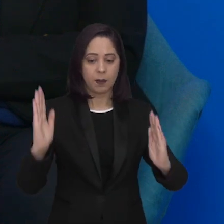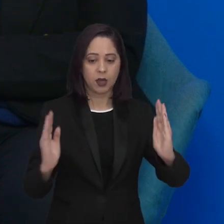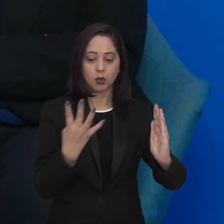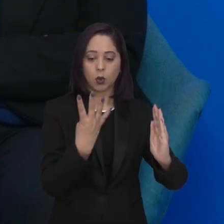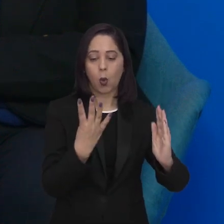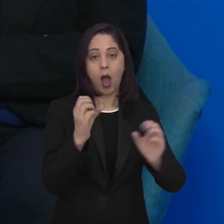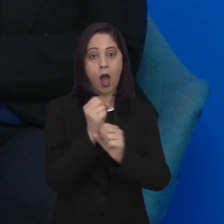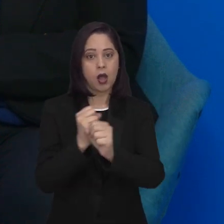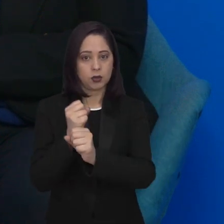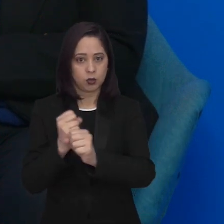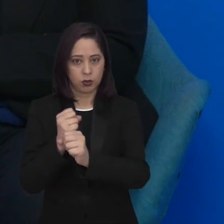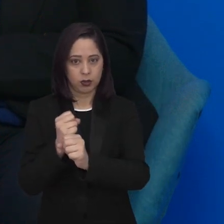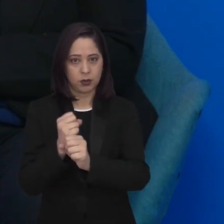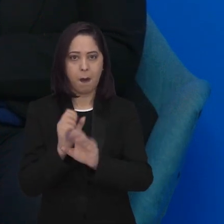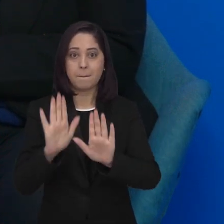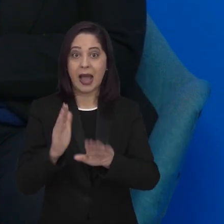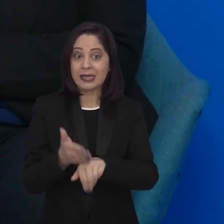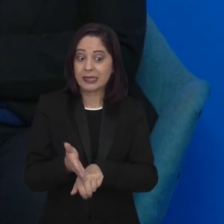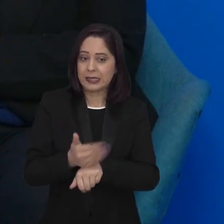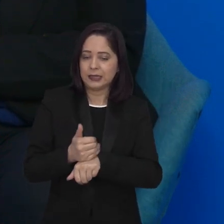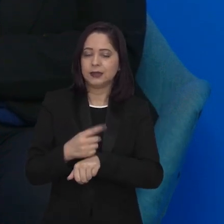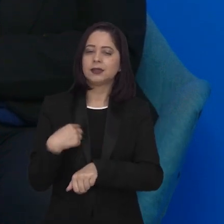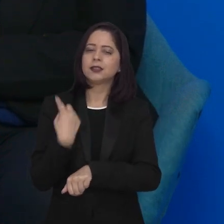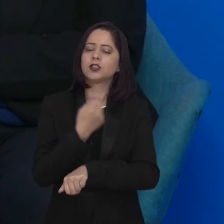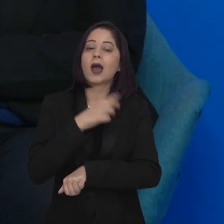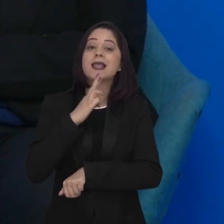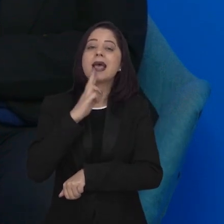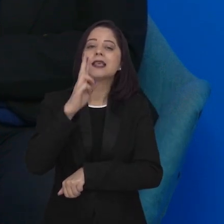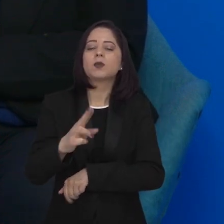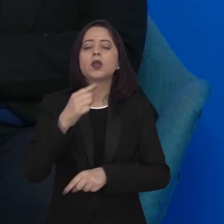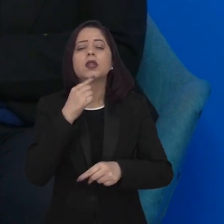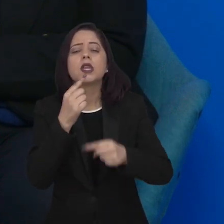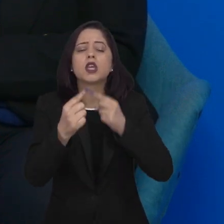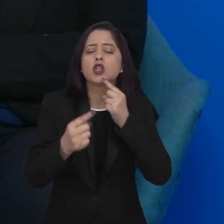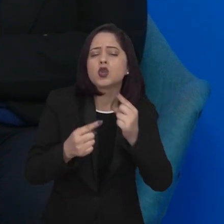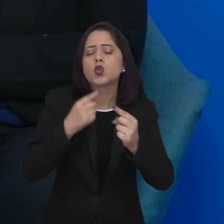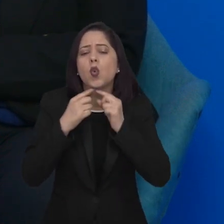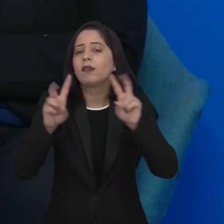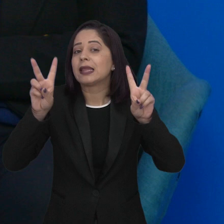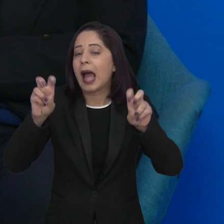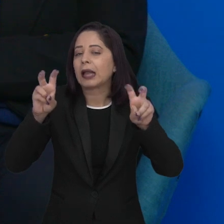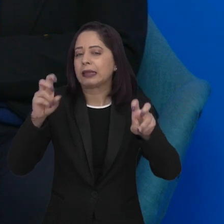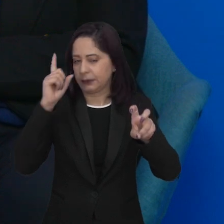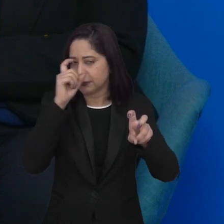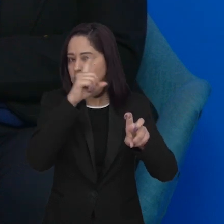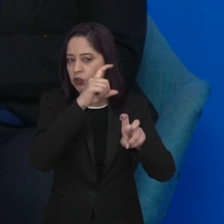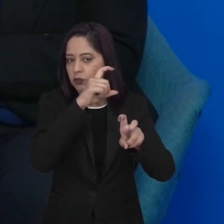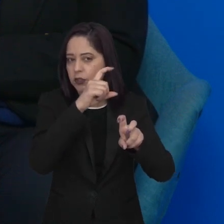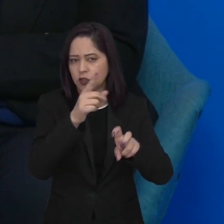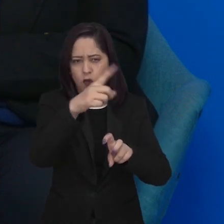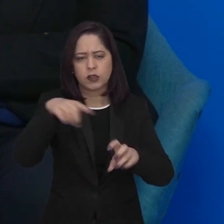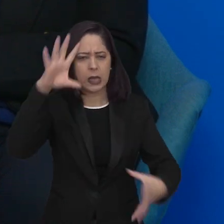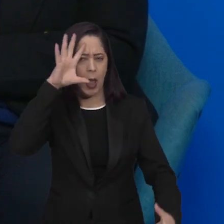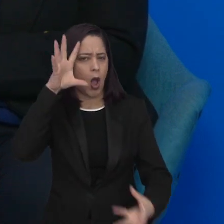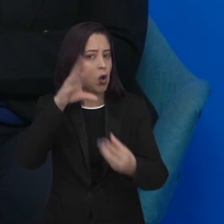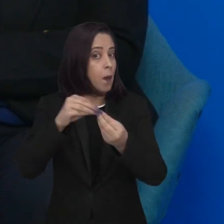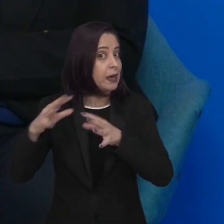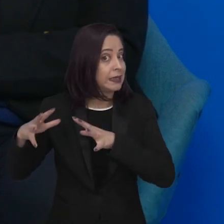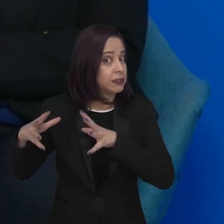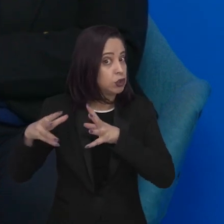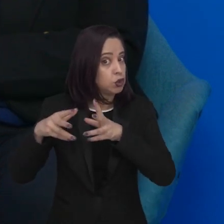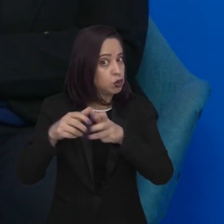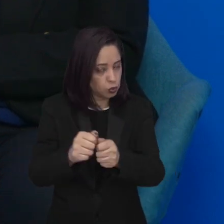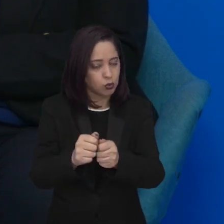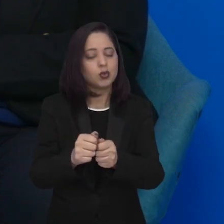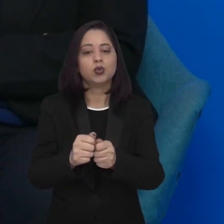anos. Até lá, nós estaremos aqui para tirar as suas dúvidas, esclarecer os temas mais complexos, enfim, te deixar por dentro